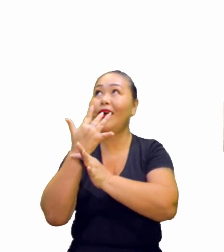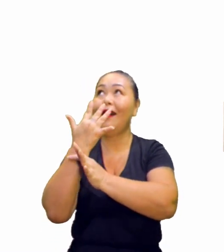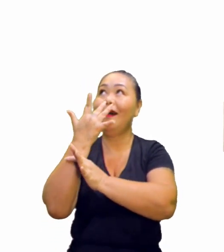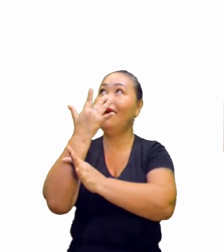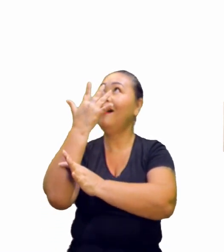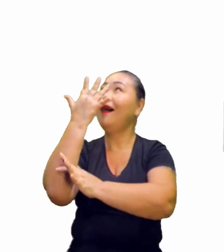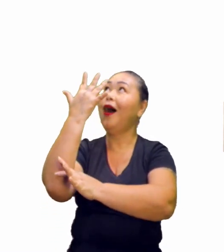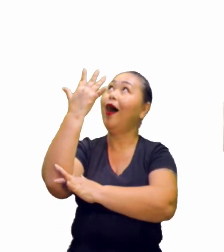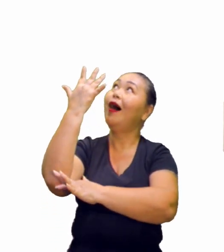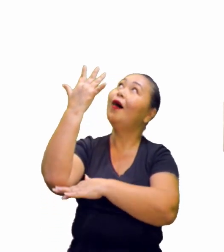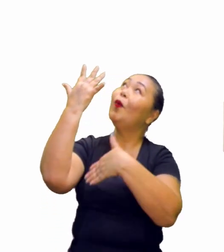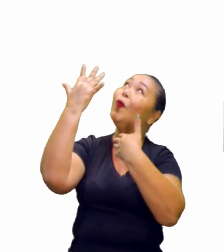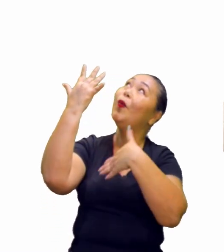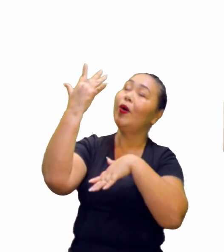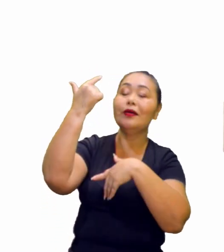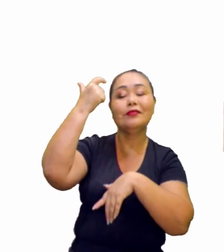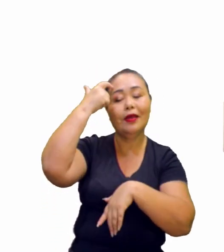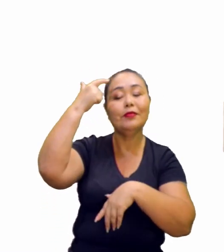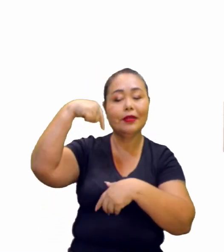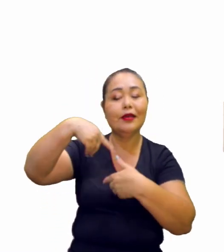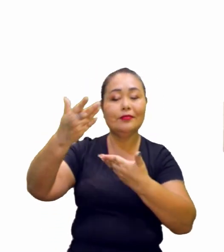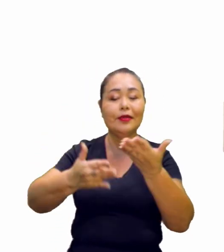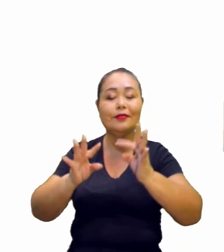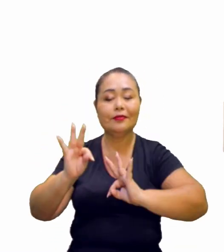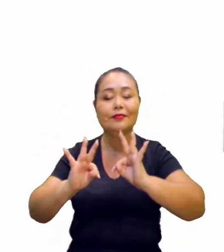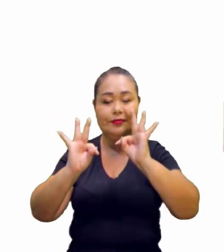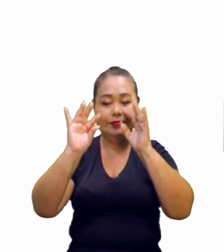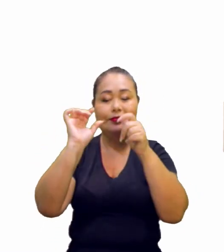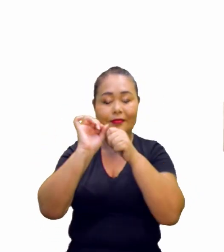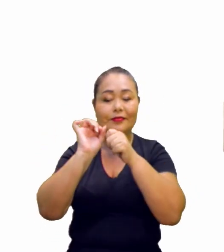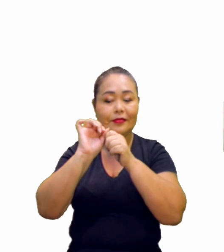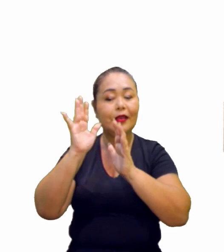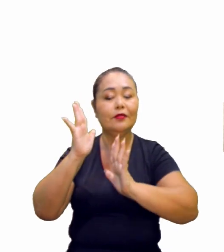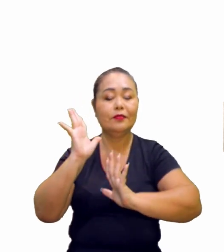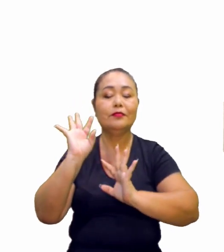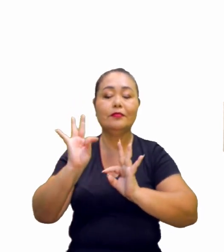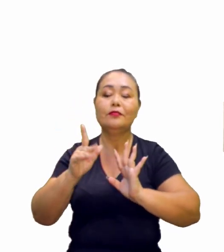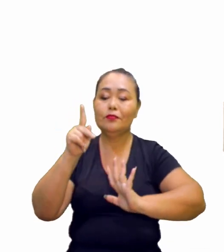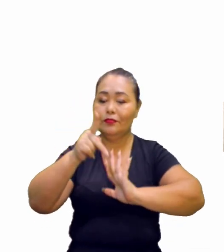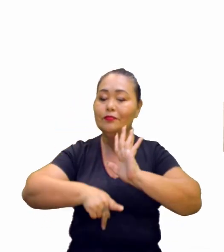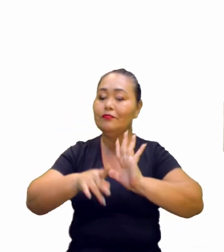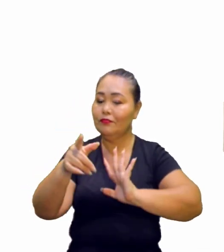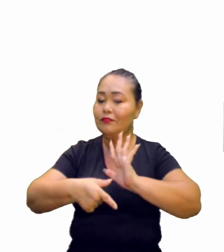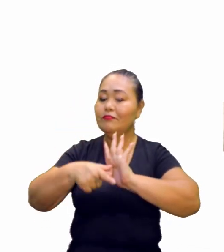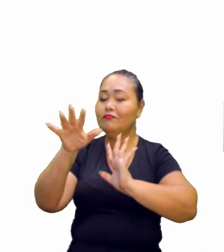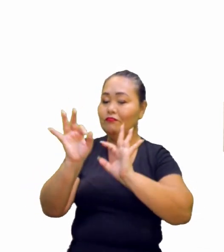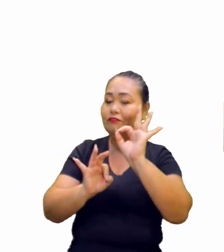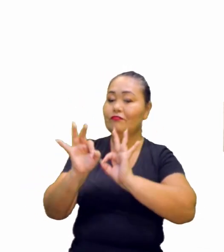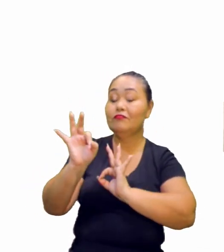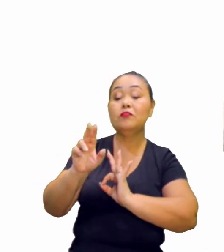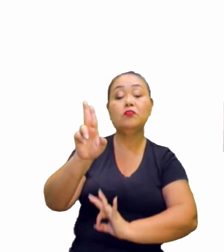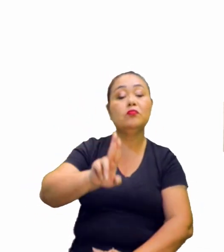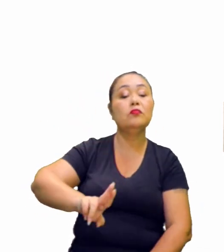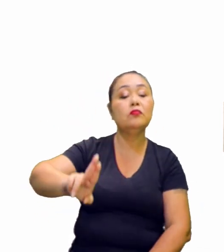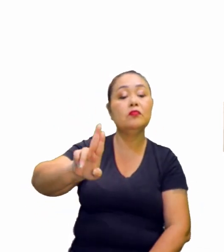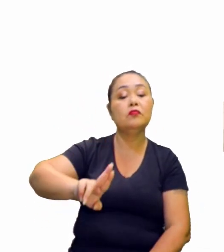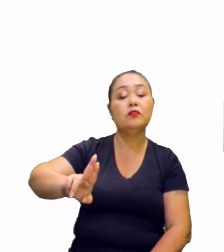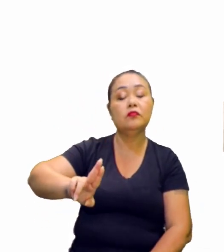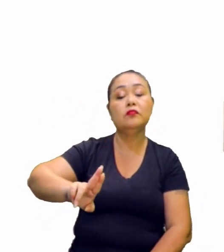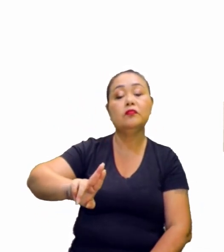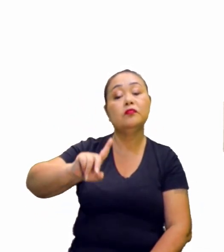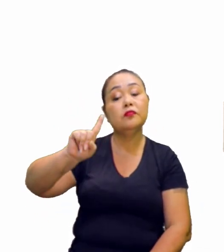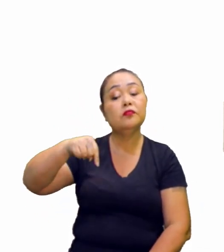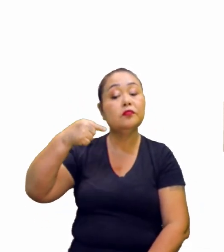aí dentro da mediação tecnológica, um projeto que está sendo aí preparado, tá? Então, eu posso utilizar esses SAFs